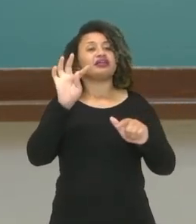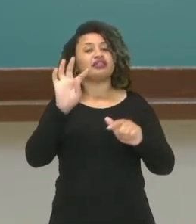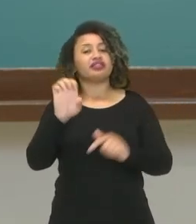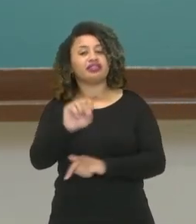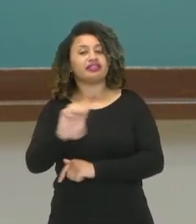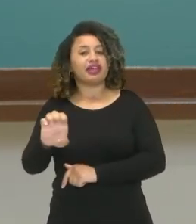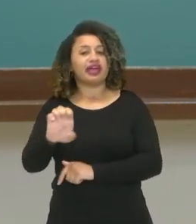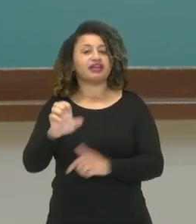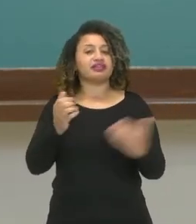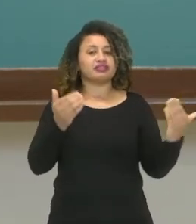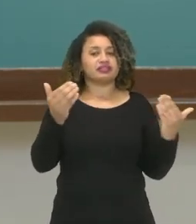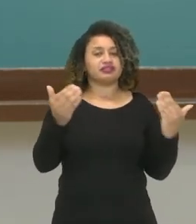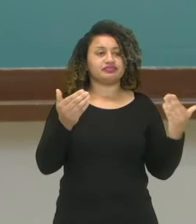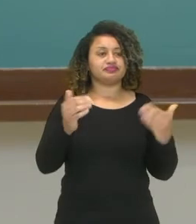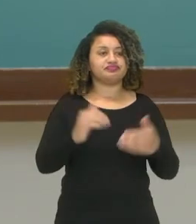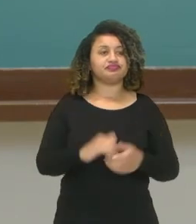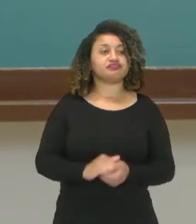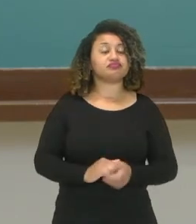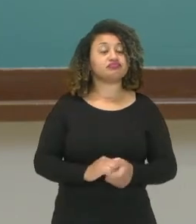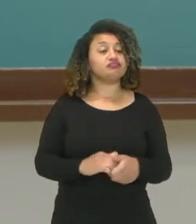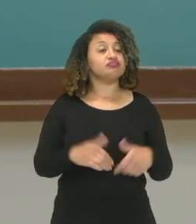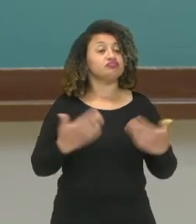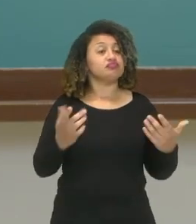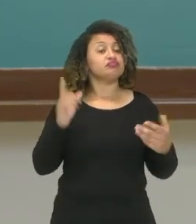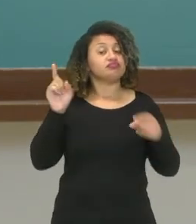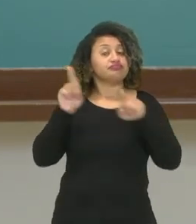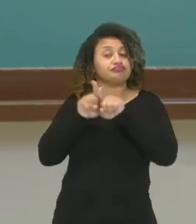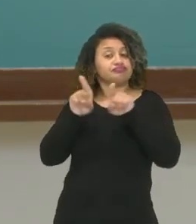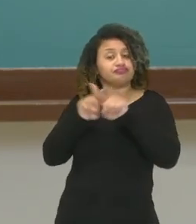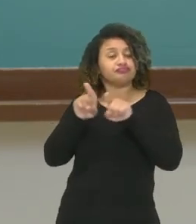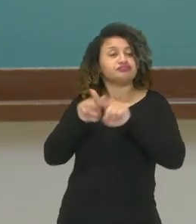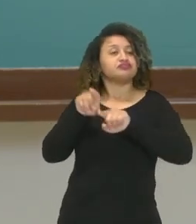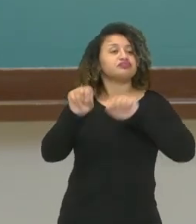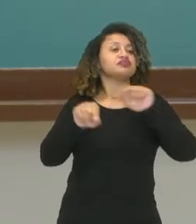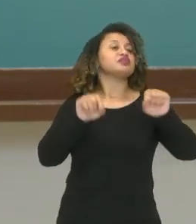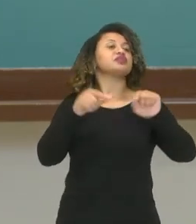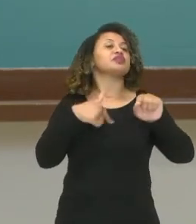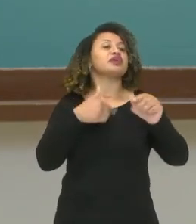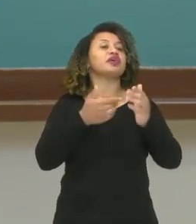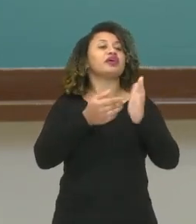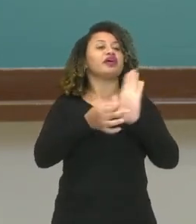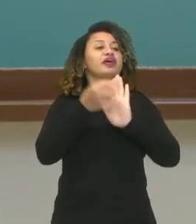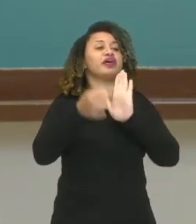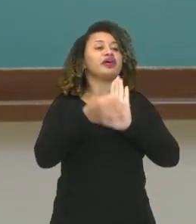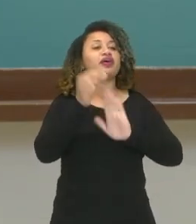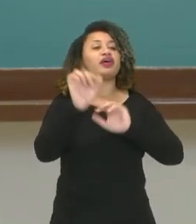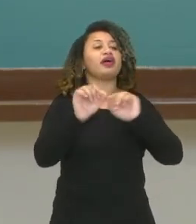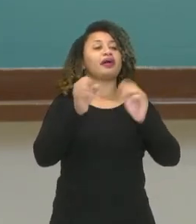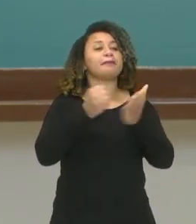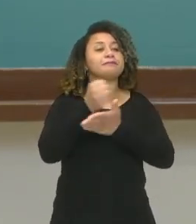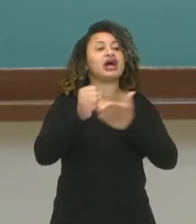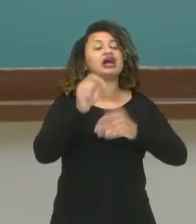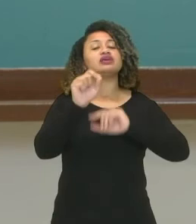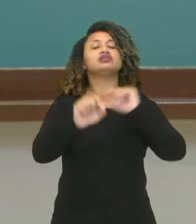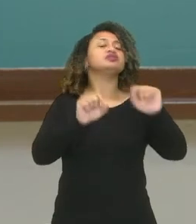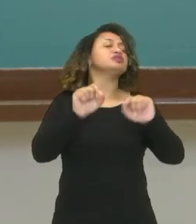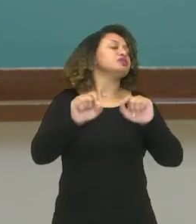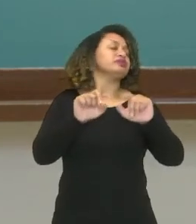comparações, tá? Ó, aqui também, o argumento de princípio se baseia na constatação